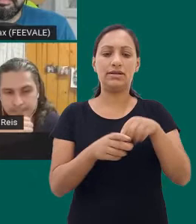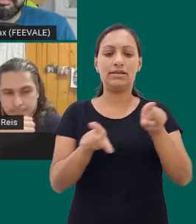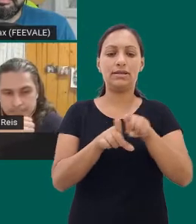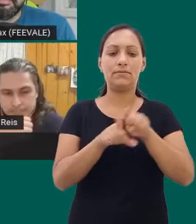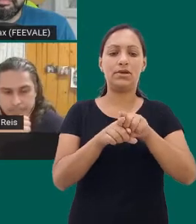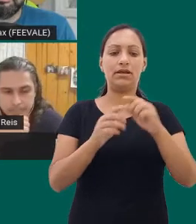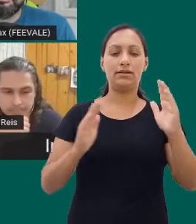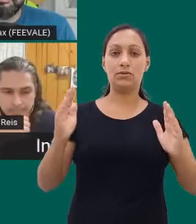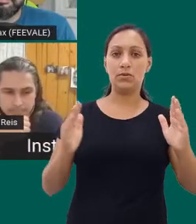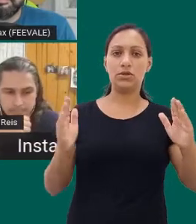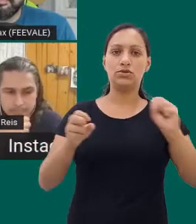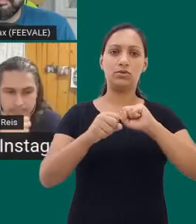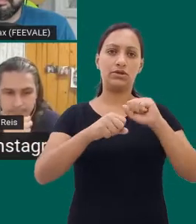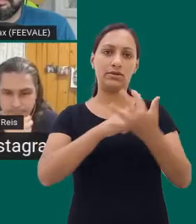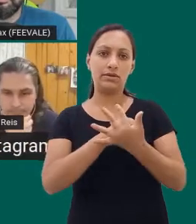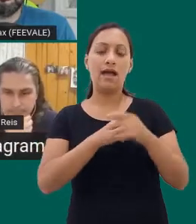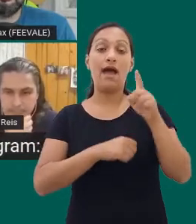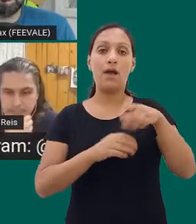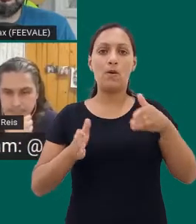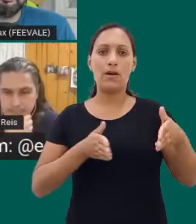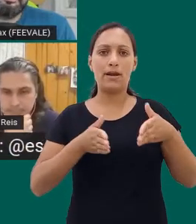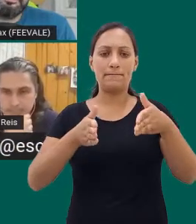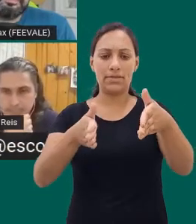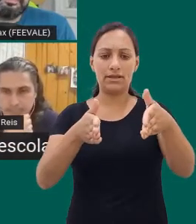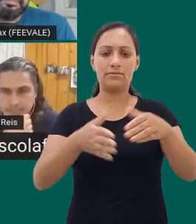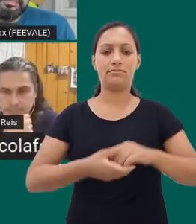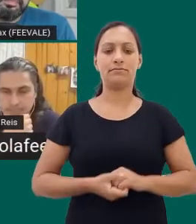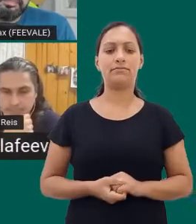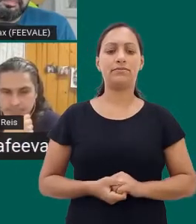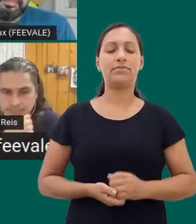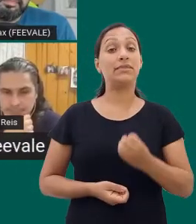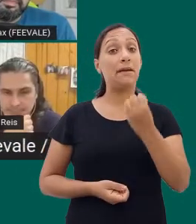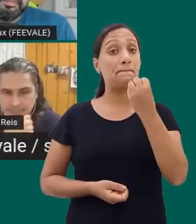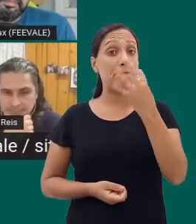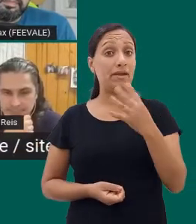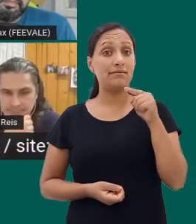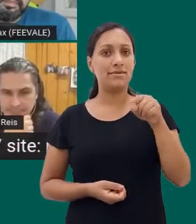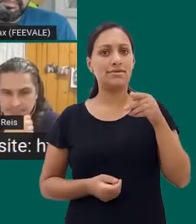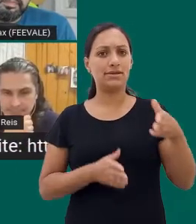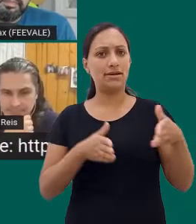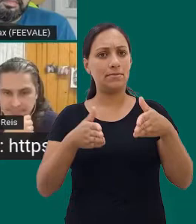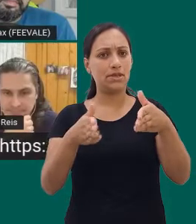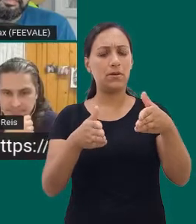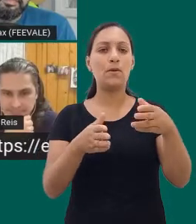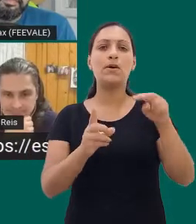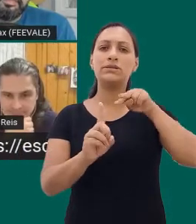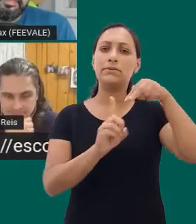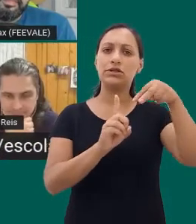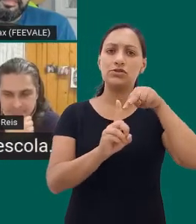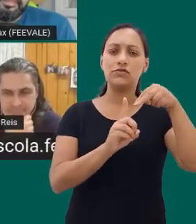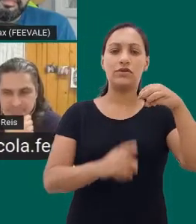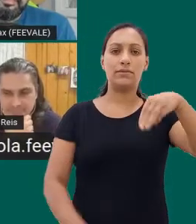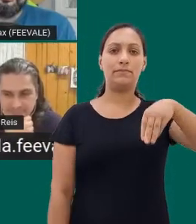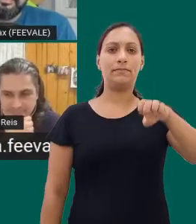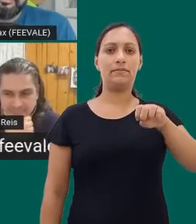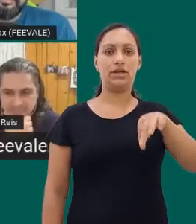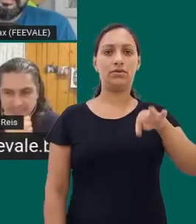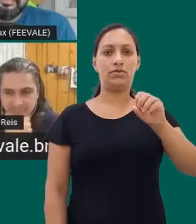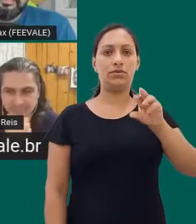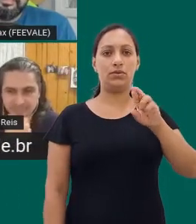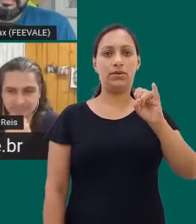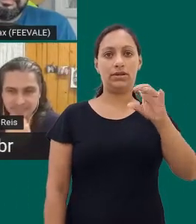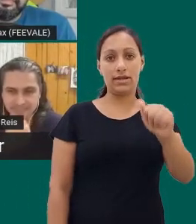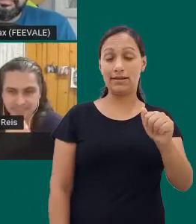a por A mais B, que é o caminho que a gente tá muito bem com esse ponto de mentoria, né? Porque a gente conseguiu não